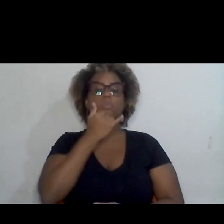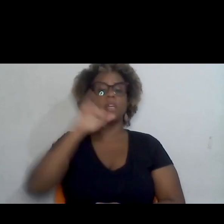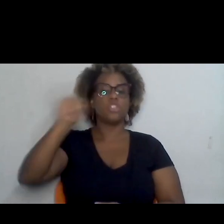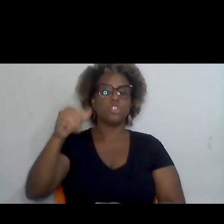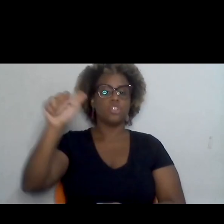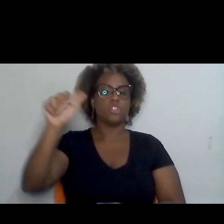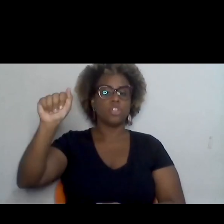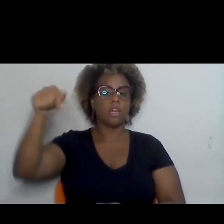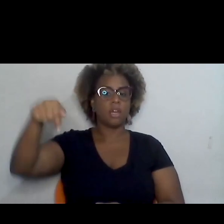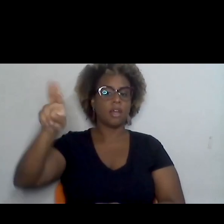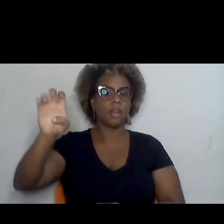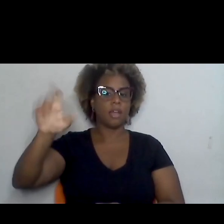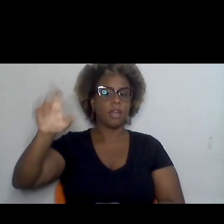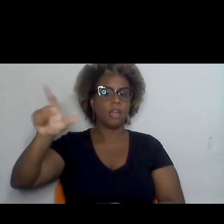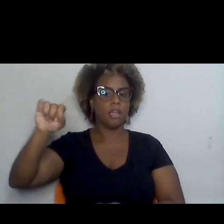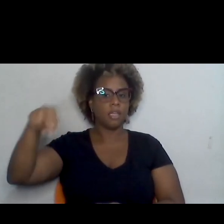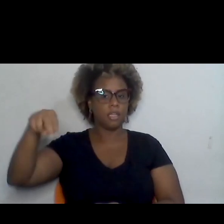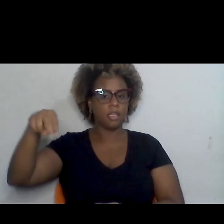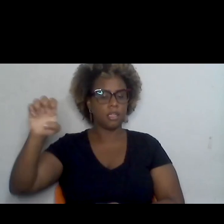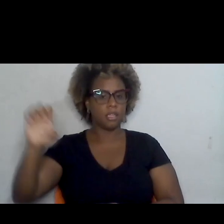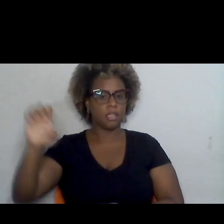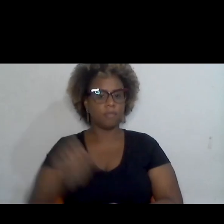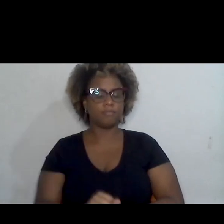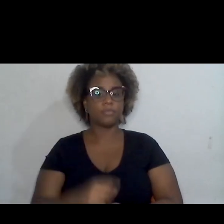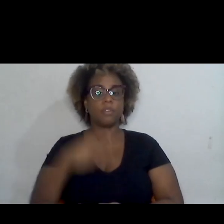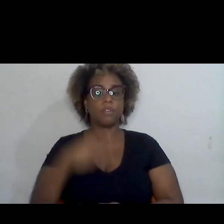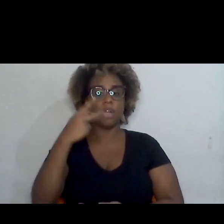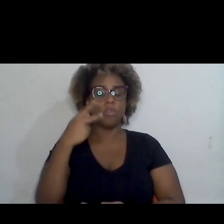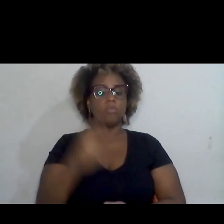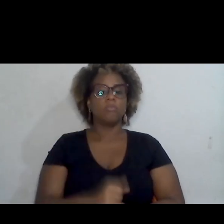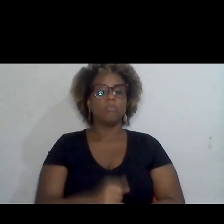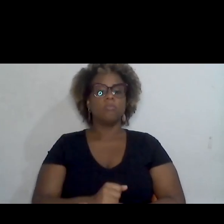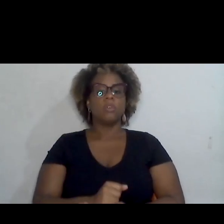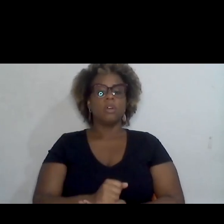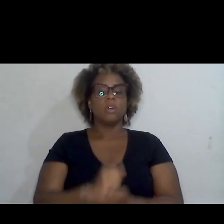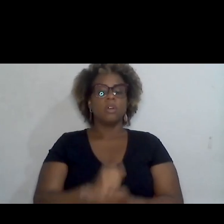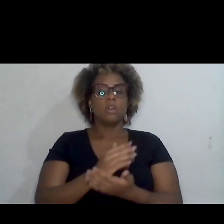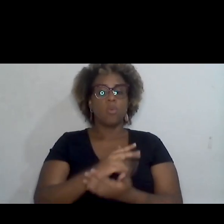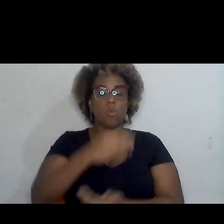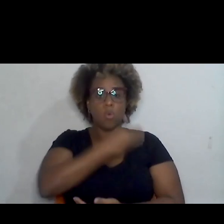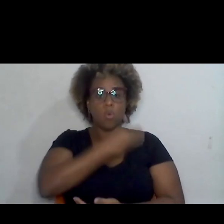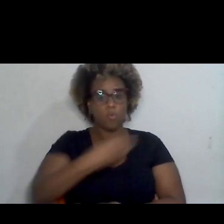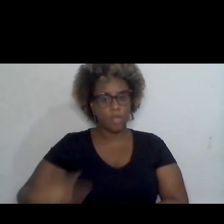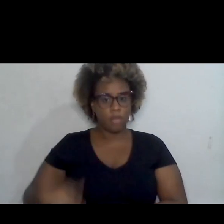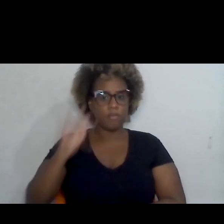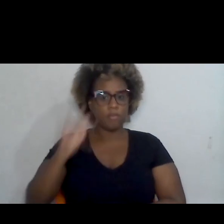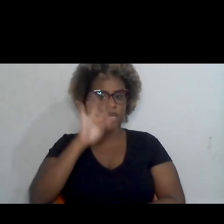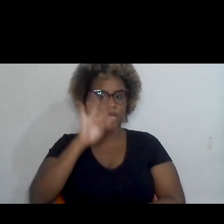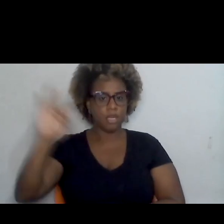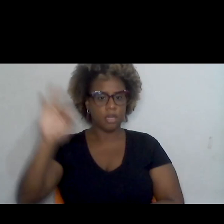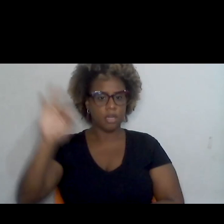Jaqueline falou aqui sobre essa iniciativa do governo federal de rever as leis de incentivos federais, e nós